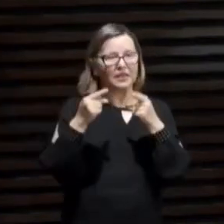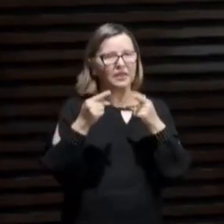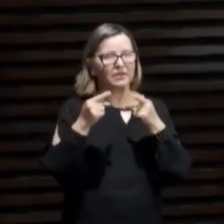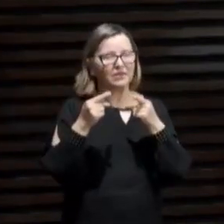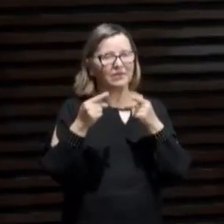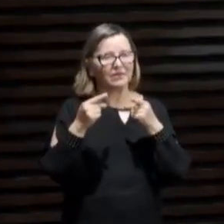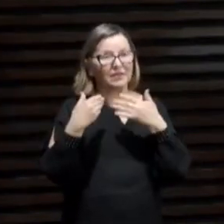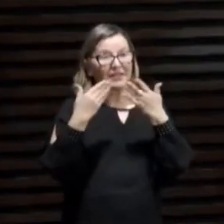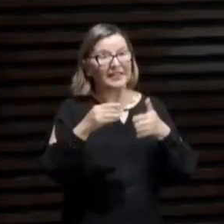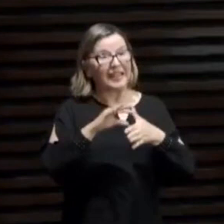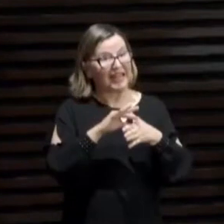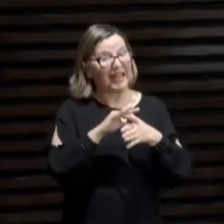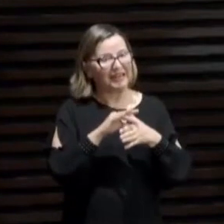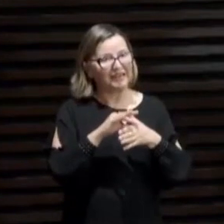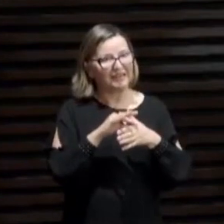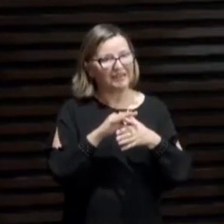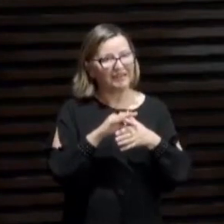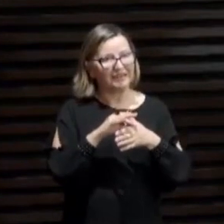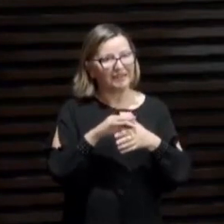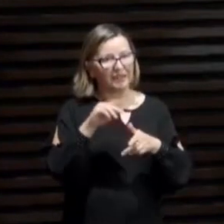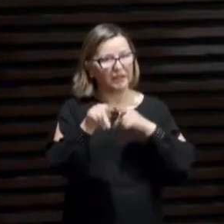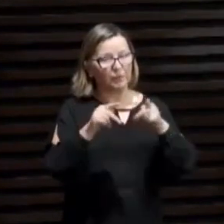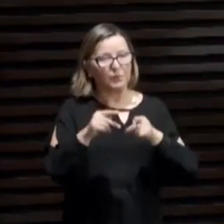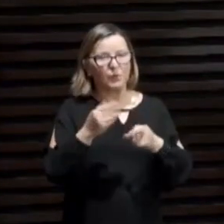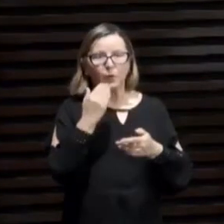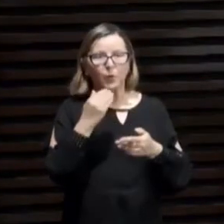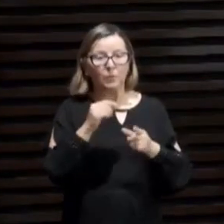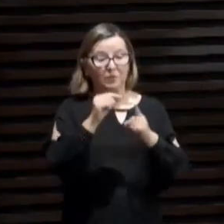dar-lhes-ei carne, e a comerão um mês inteiro.